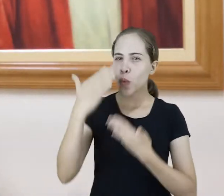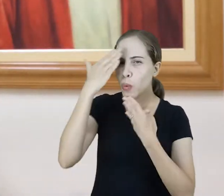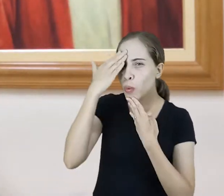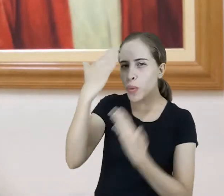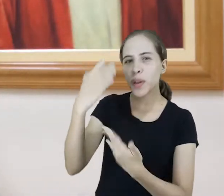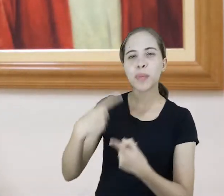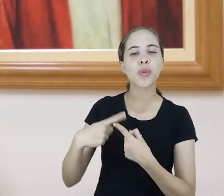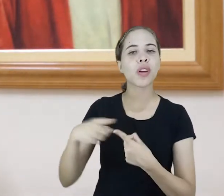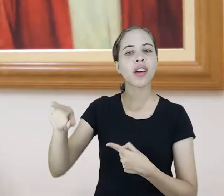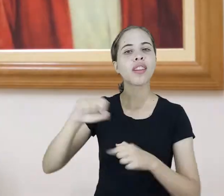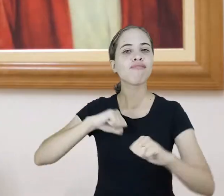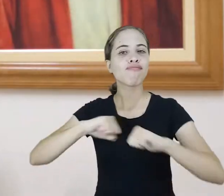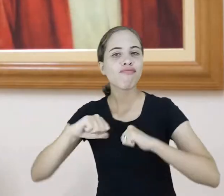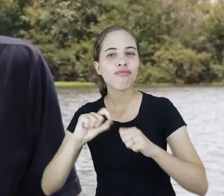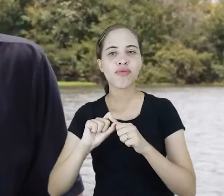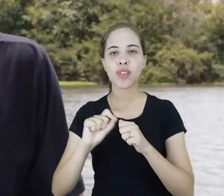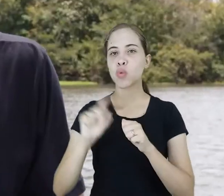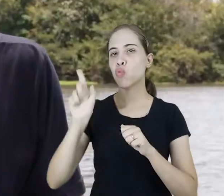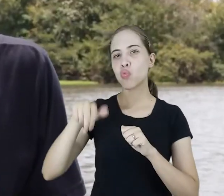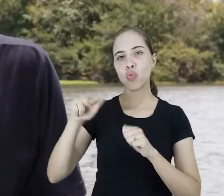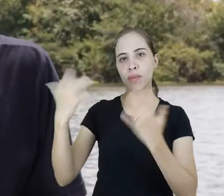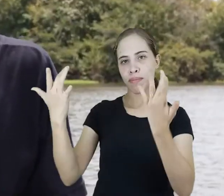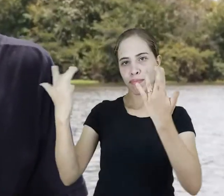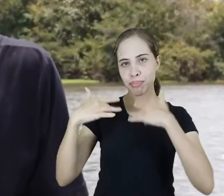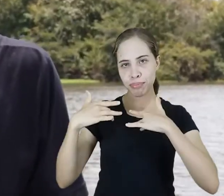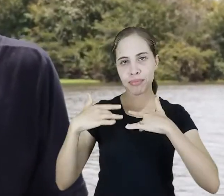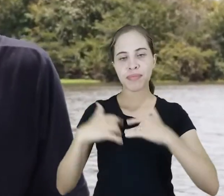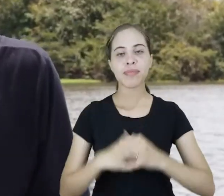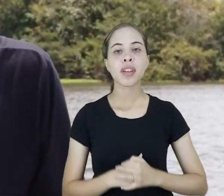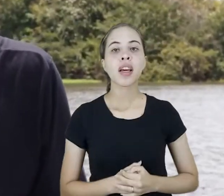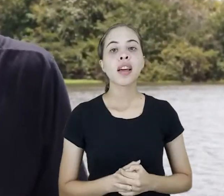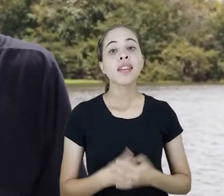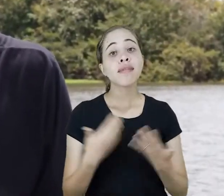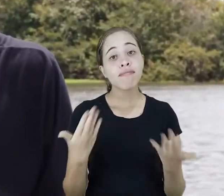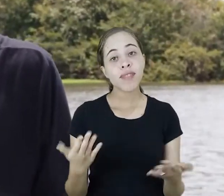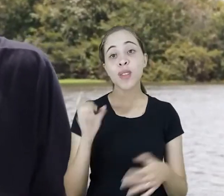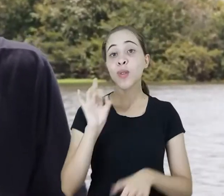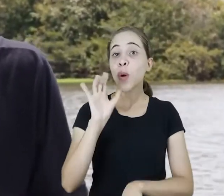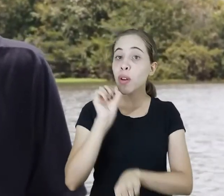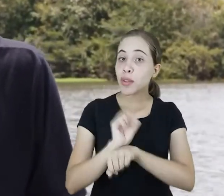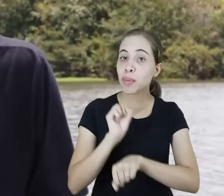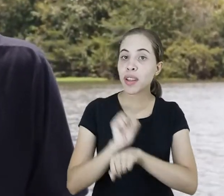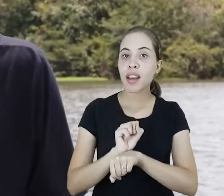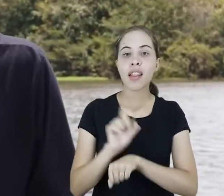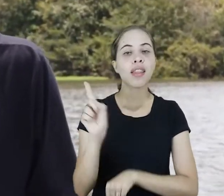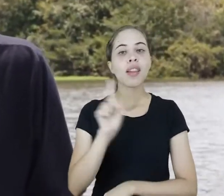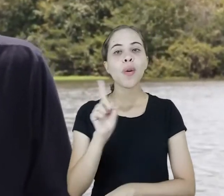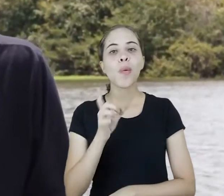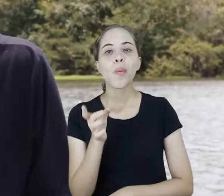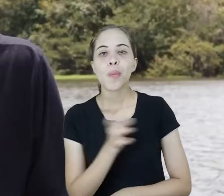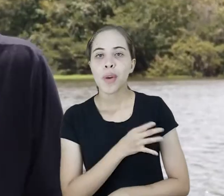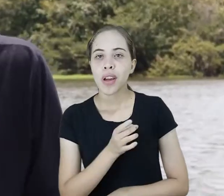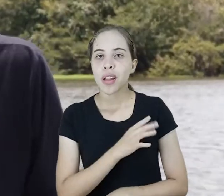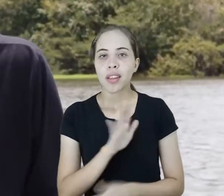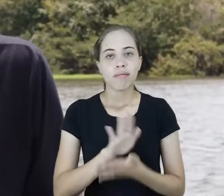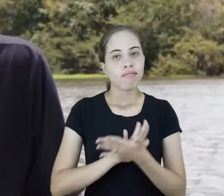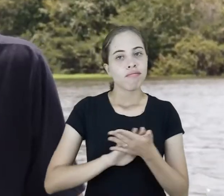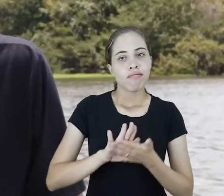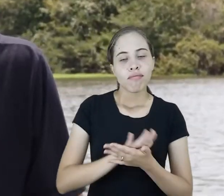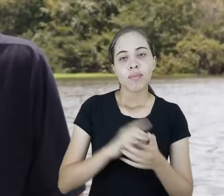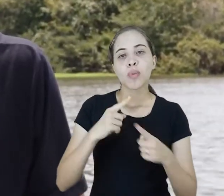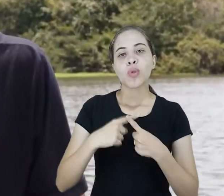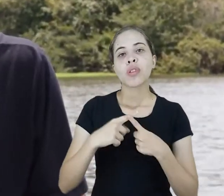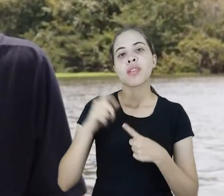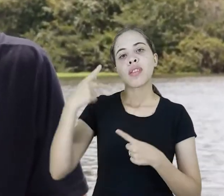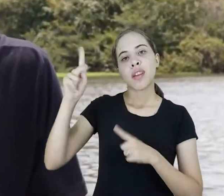feito e não ter desistido de mim. É só esperar, não ter medo, porque o tempo do Senhor e os planos dele